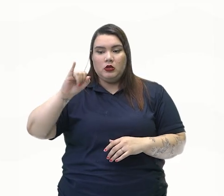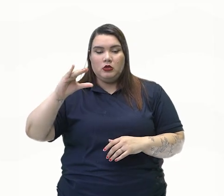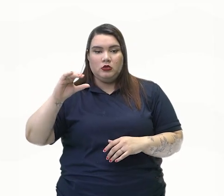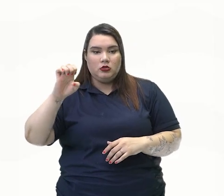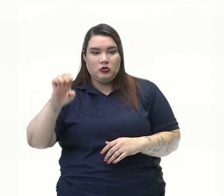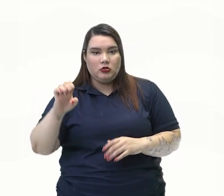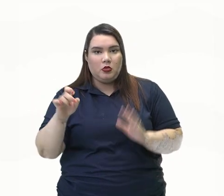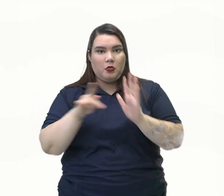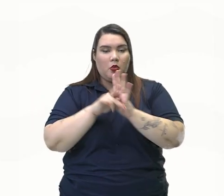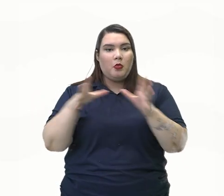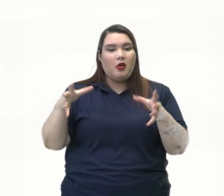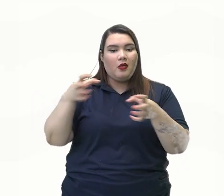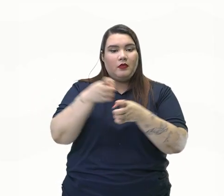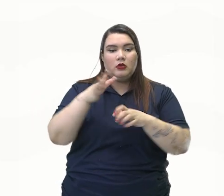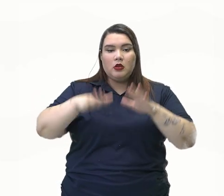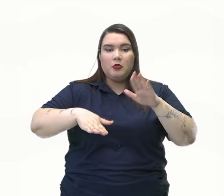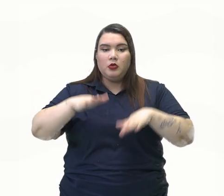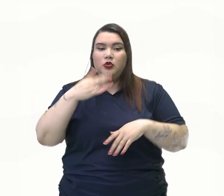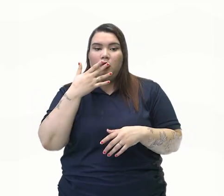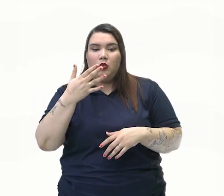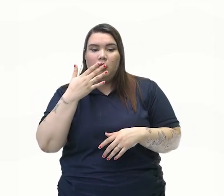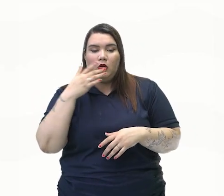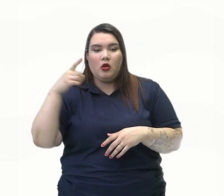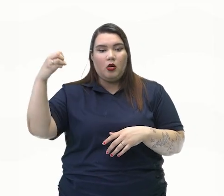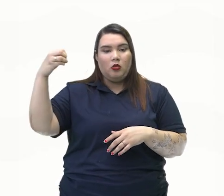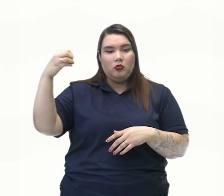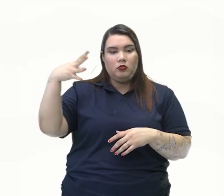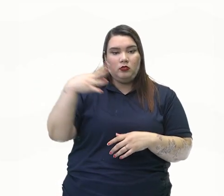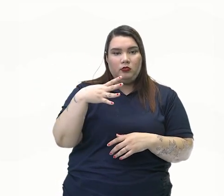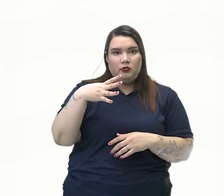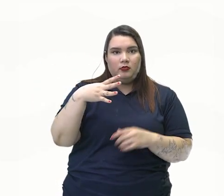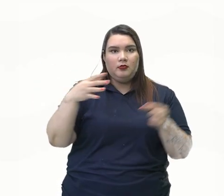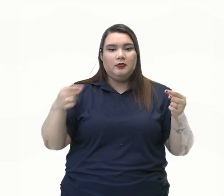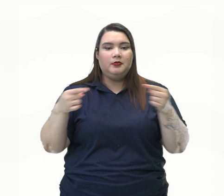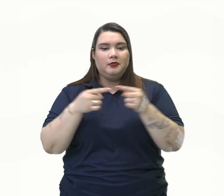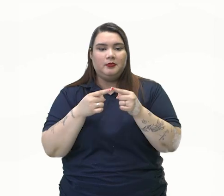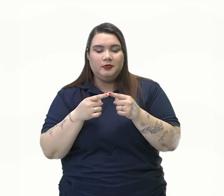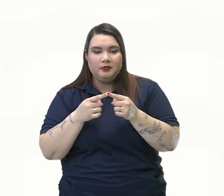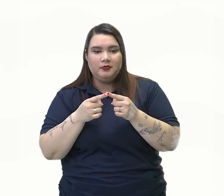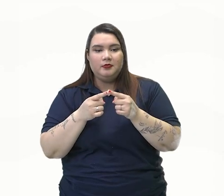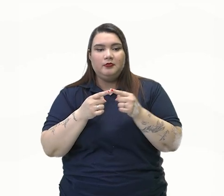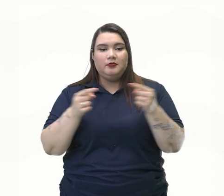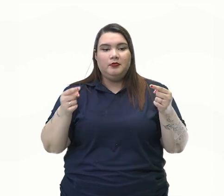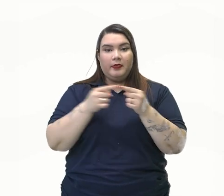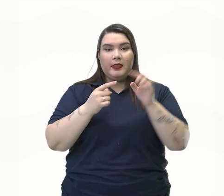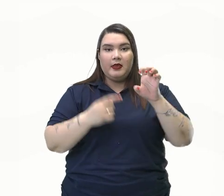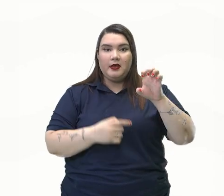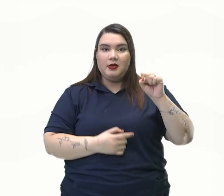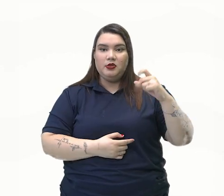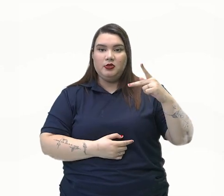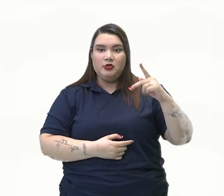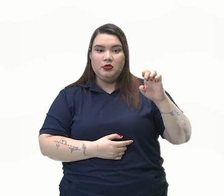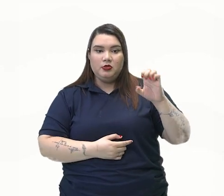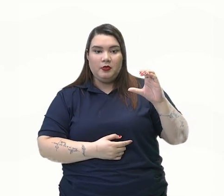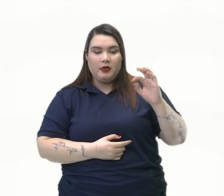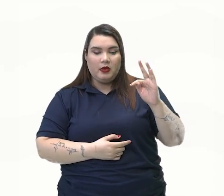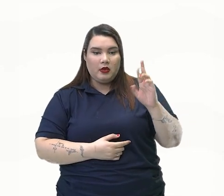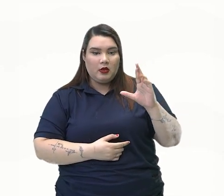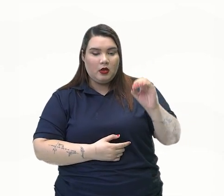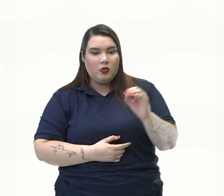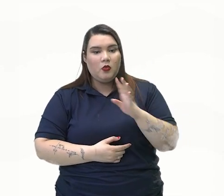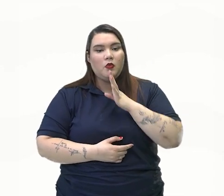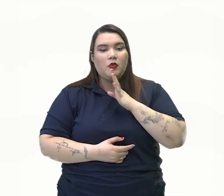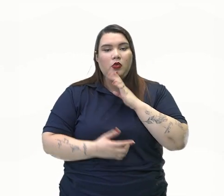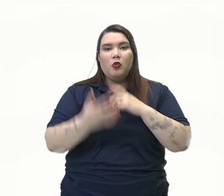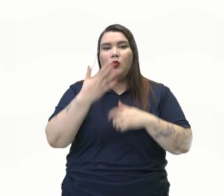índice de refração, que depende da cor. A luz é dispensada em um espectro conhecido